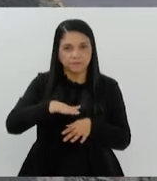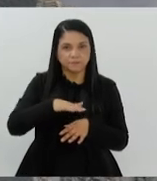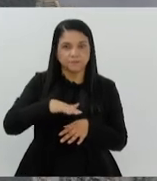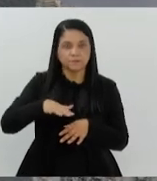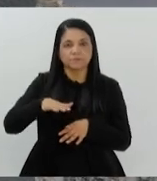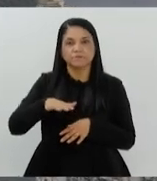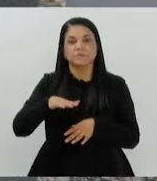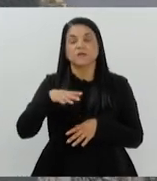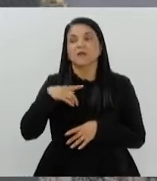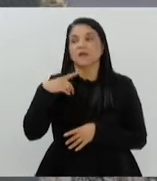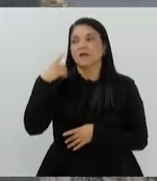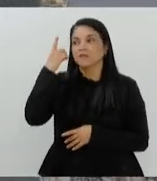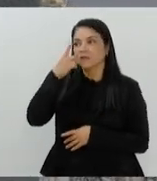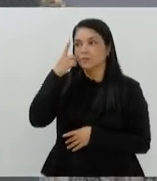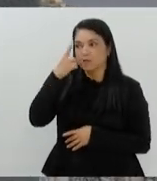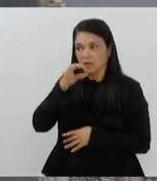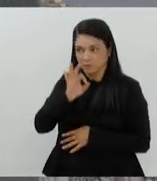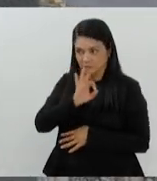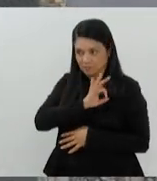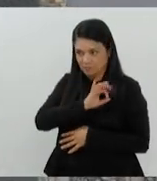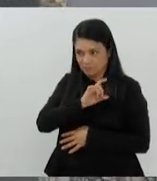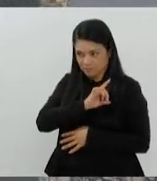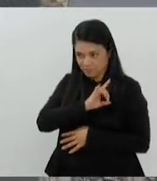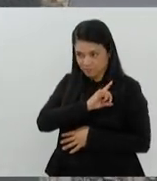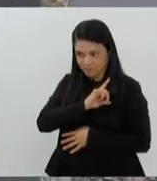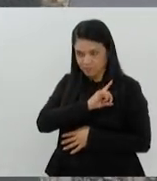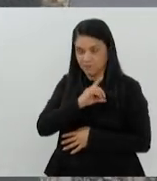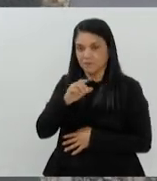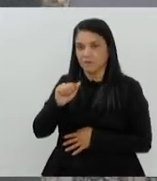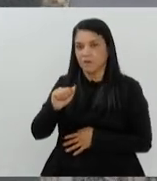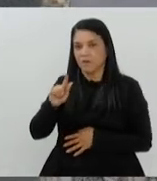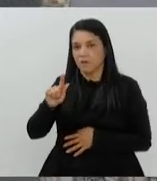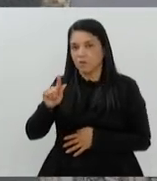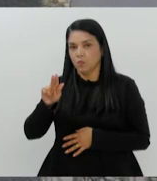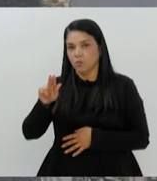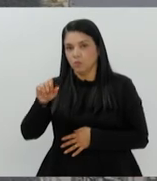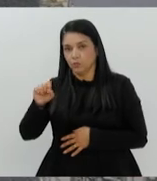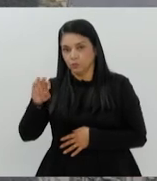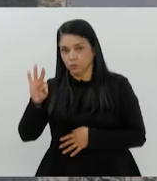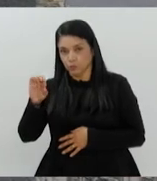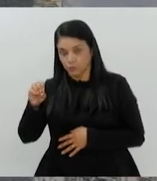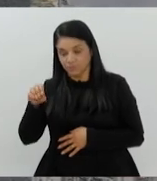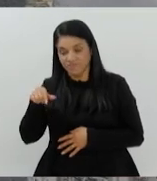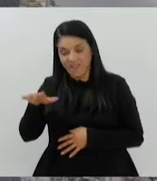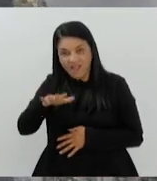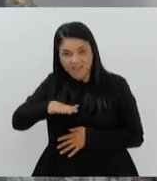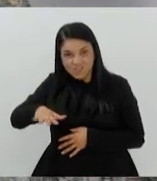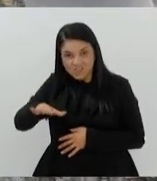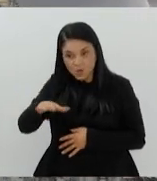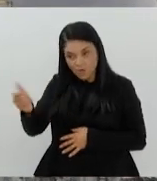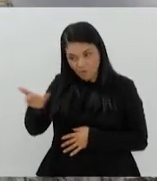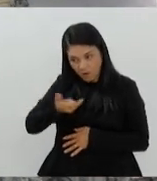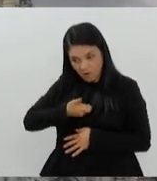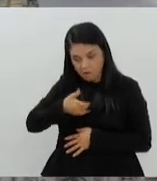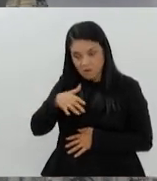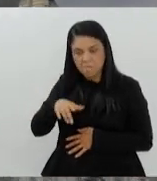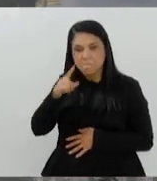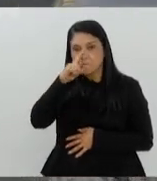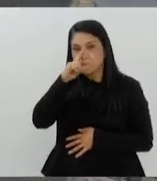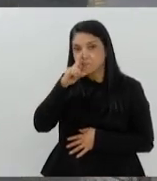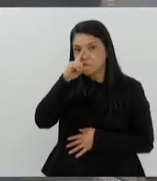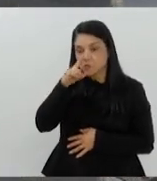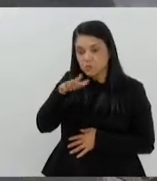Carlos Augusto, seria uma região muito perigosa. E a